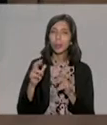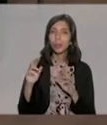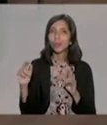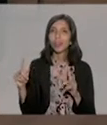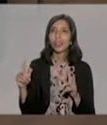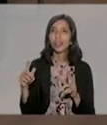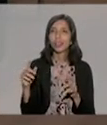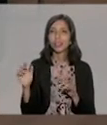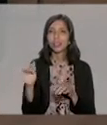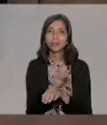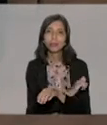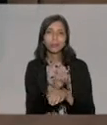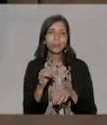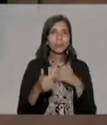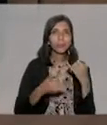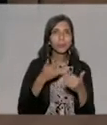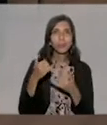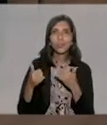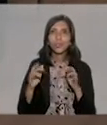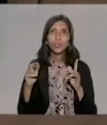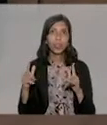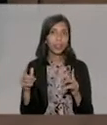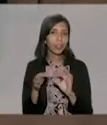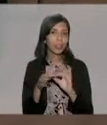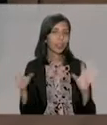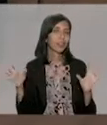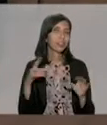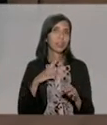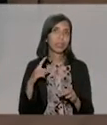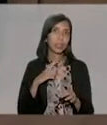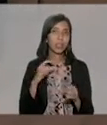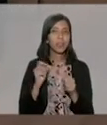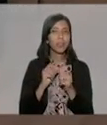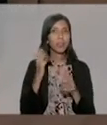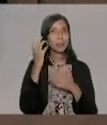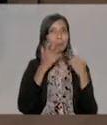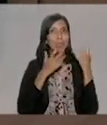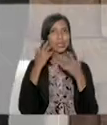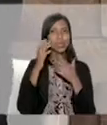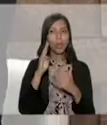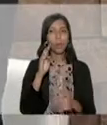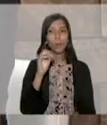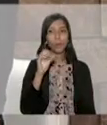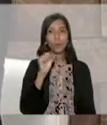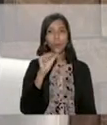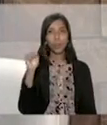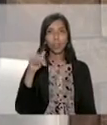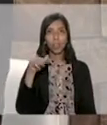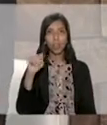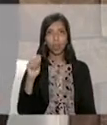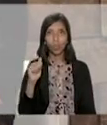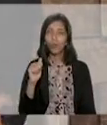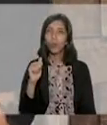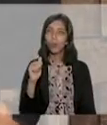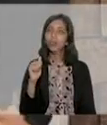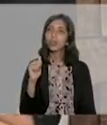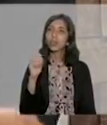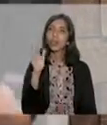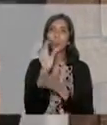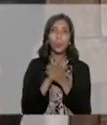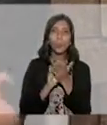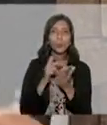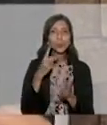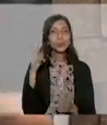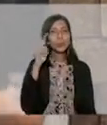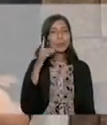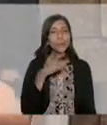praia, é outra dinâmica, digamos assim. Outra liberdade. E você fez um musical da Bossa Nova, inspirado na Bossa Nova, que aliás foi